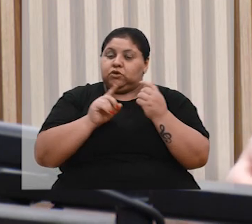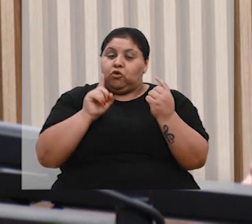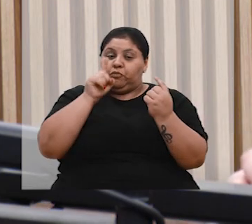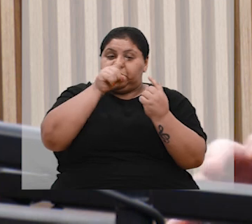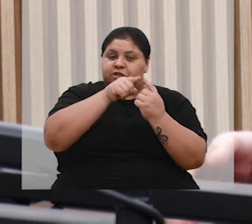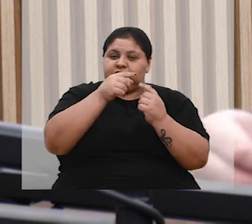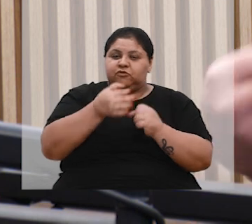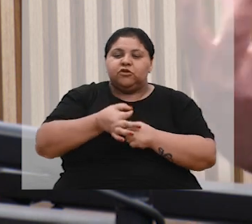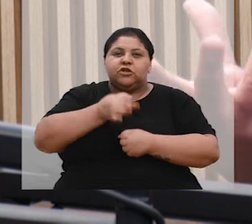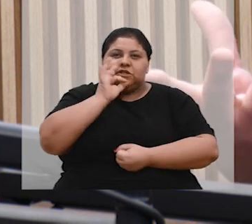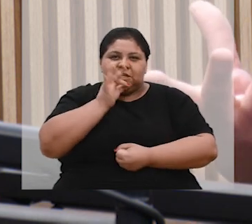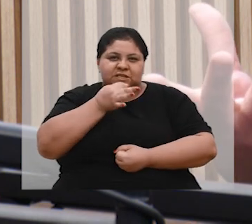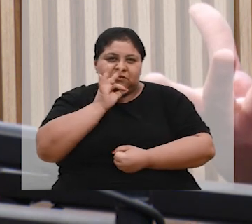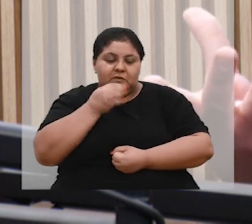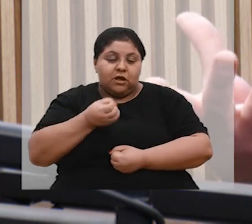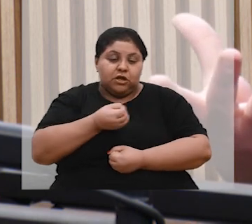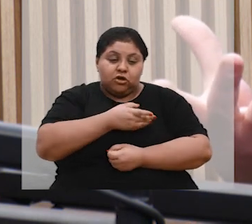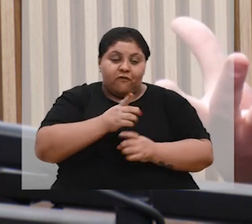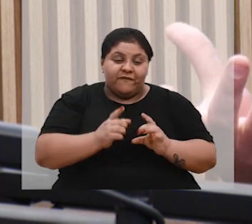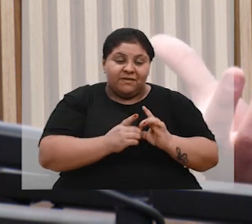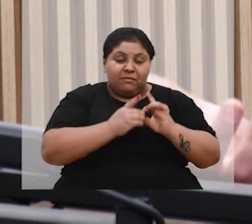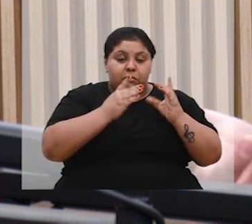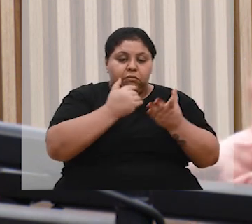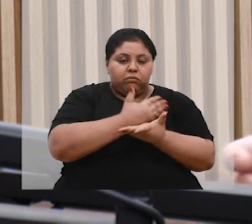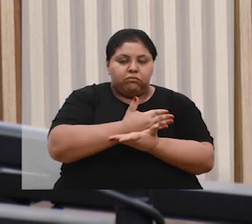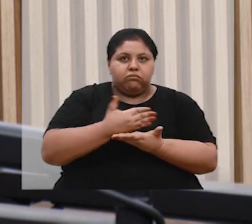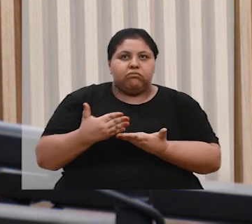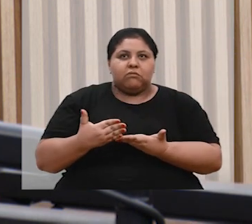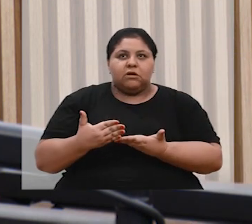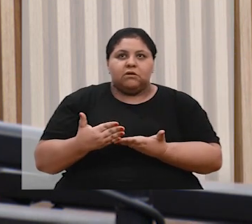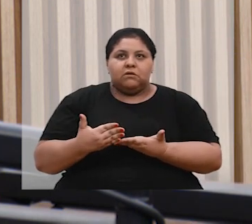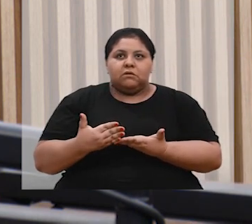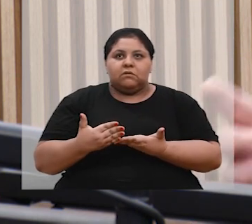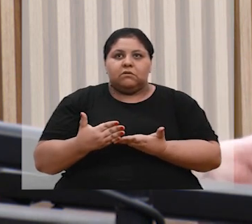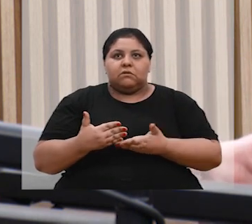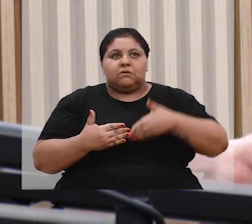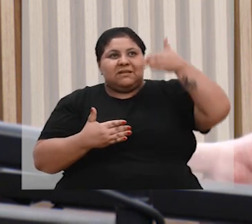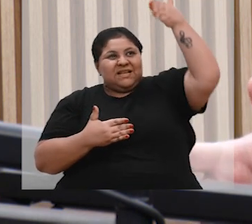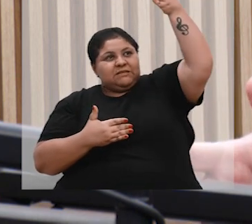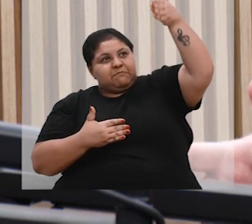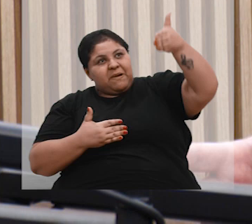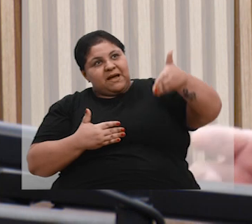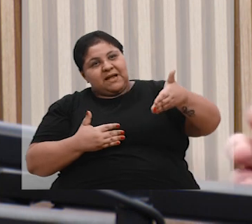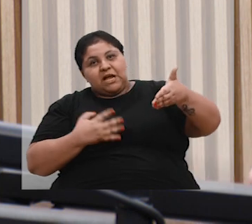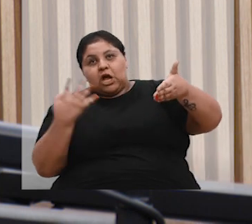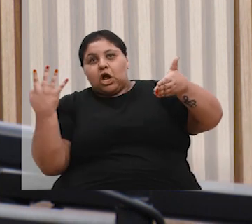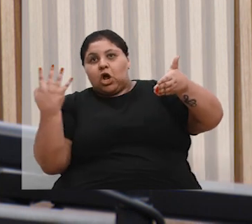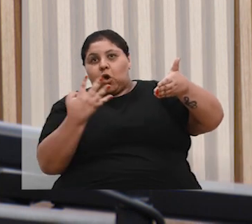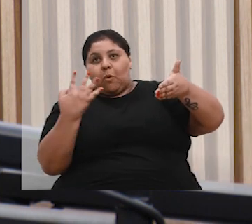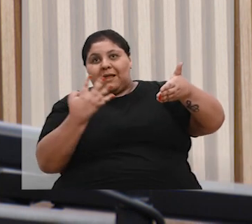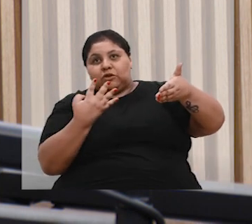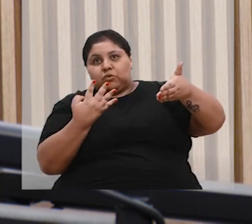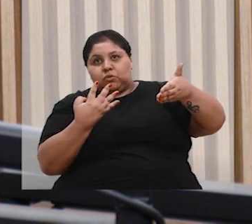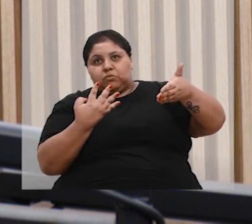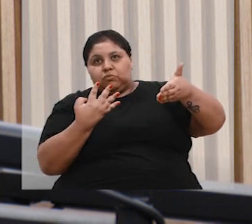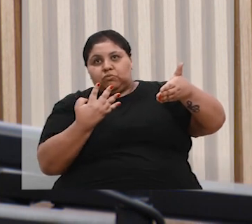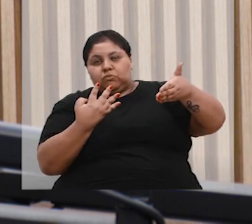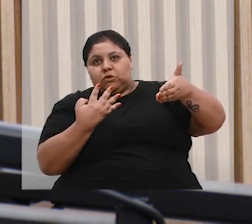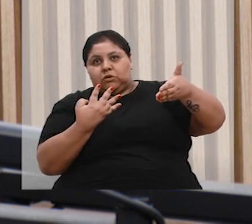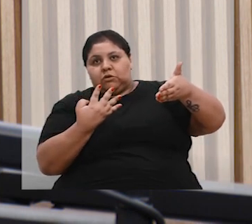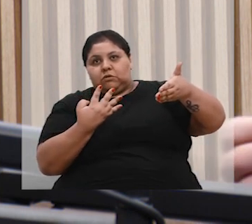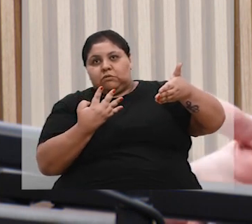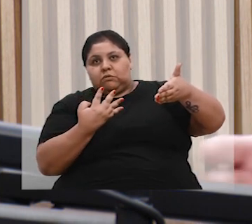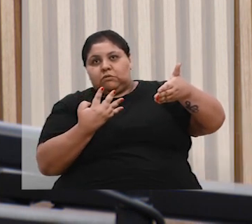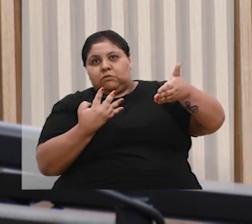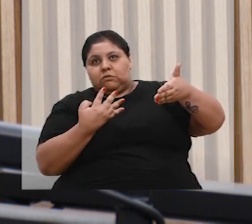uvas, dessa nova democracia que nasce. Seria nas paredes do plenário 4 grandes painéis,